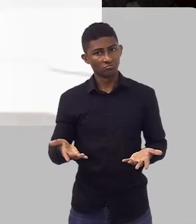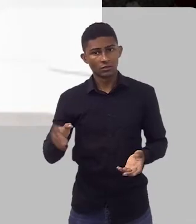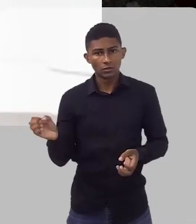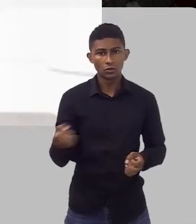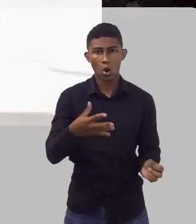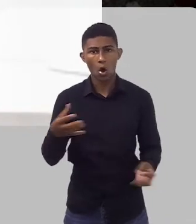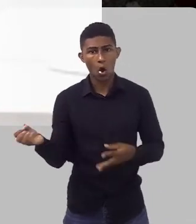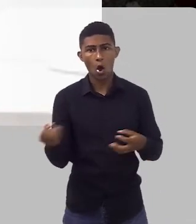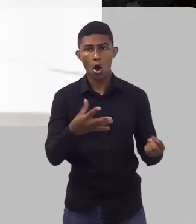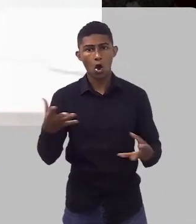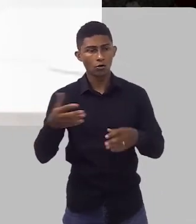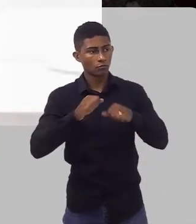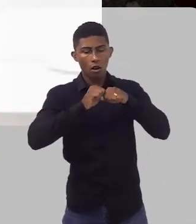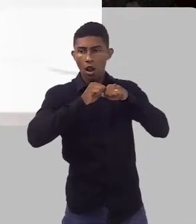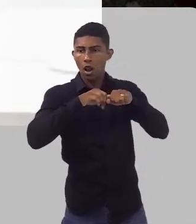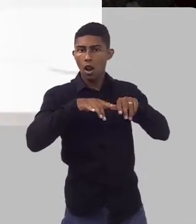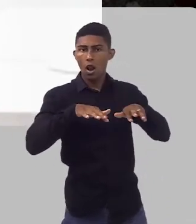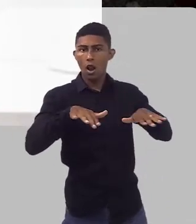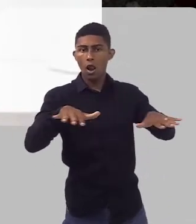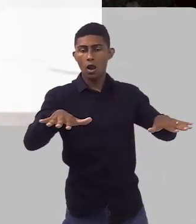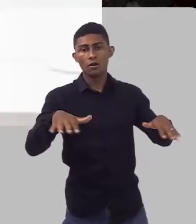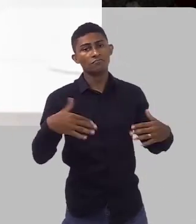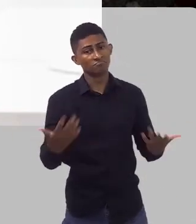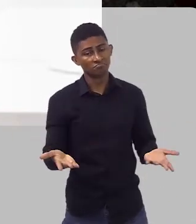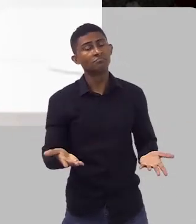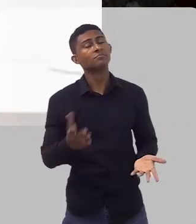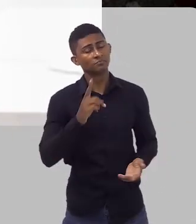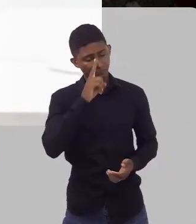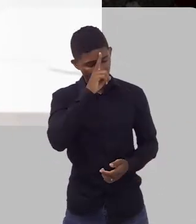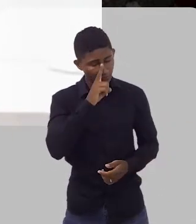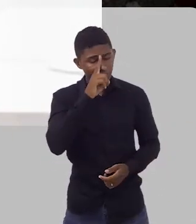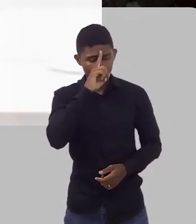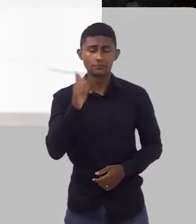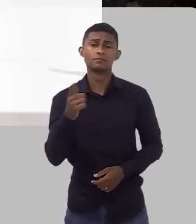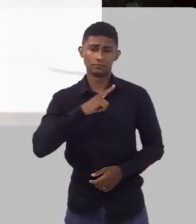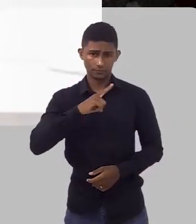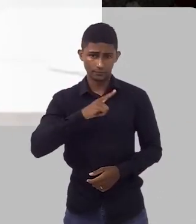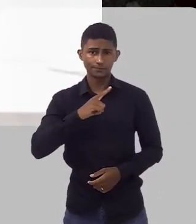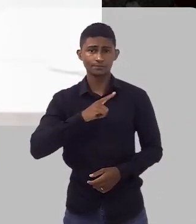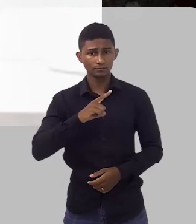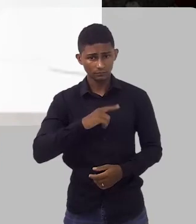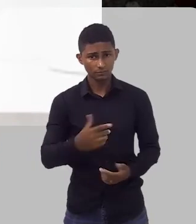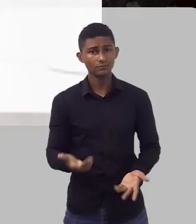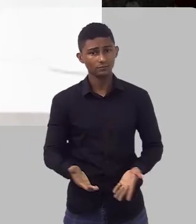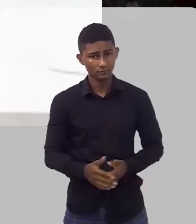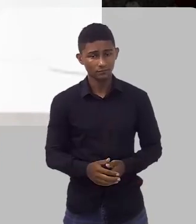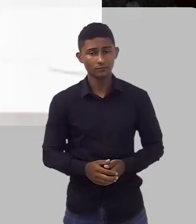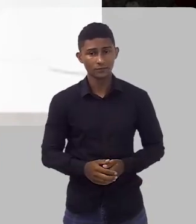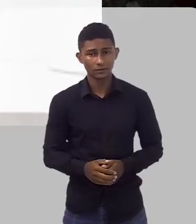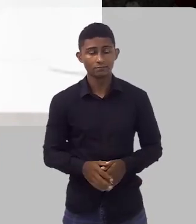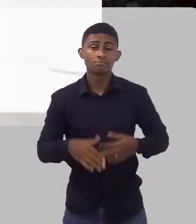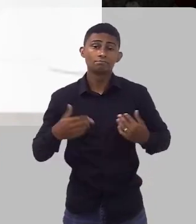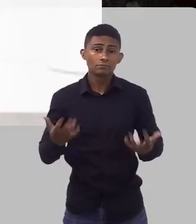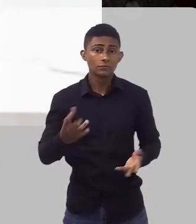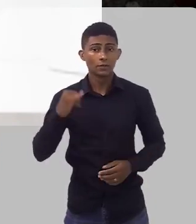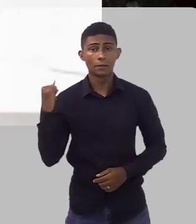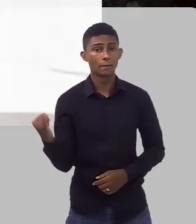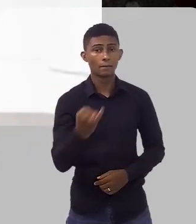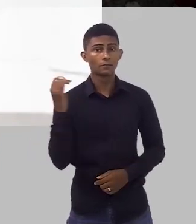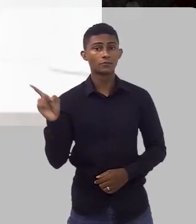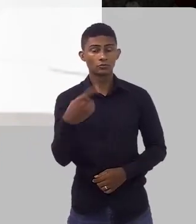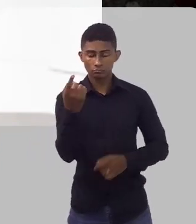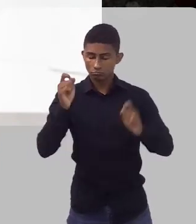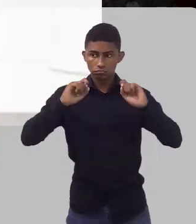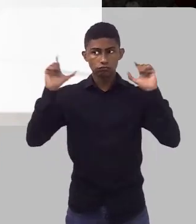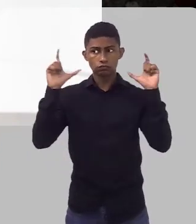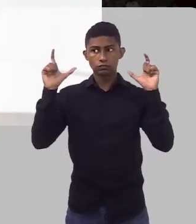ser novamente a protagonista aqui no país, ele existe. Esse é o risco real, é a nossa ameaça constante. Daí a